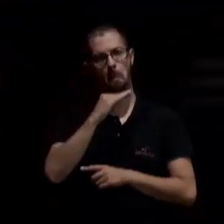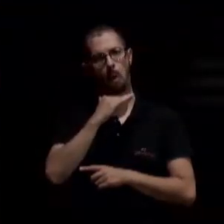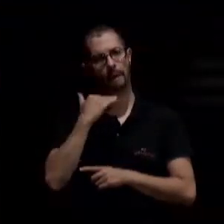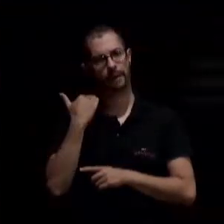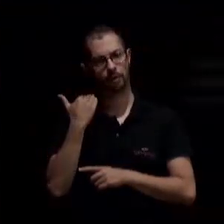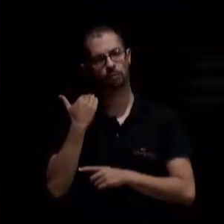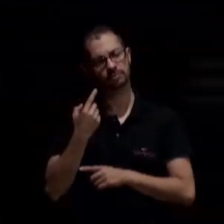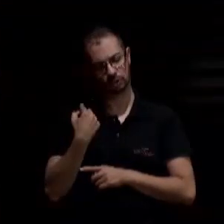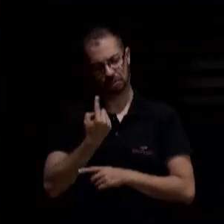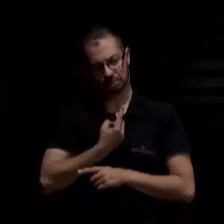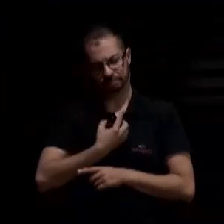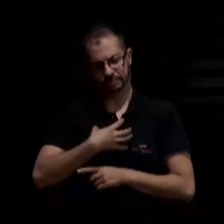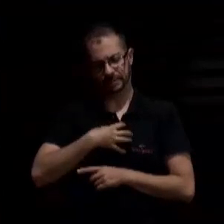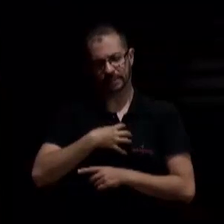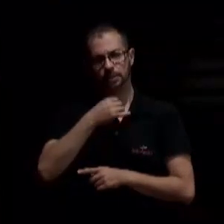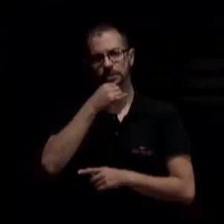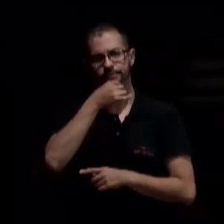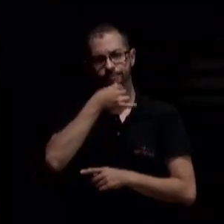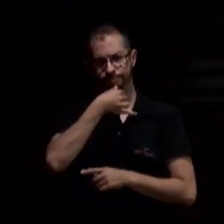de tristeza.